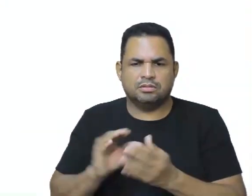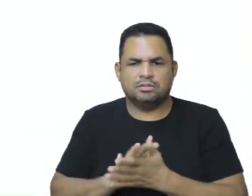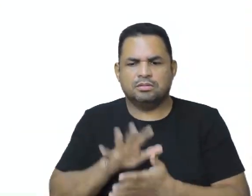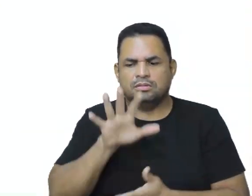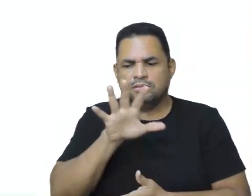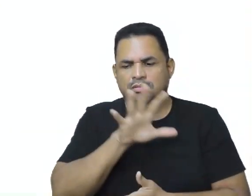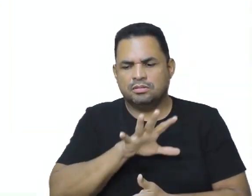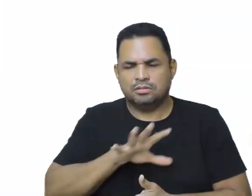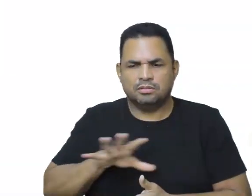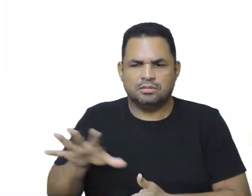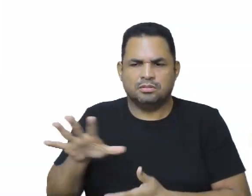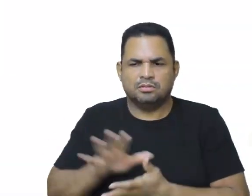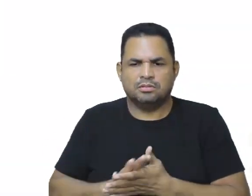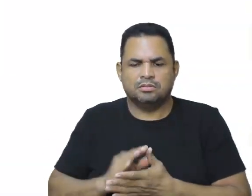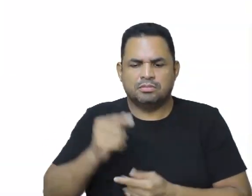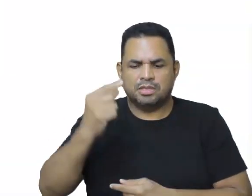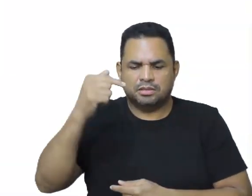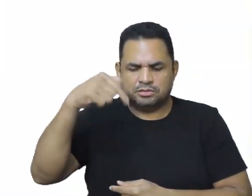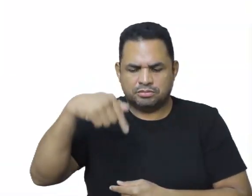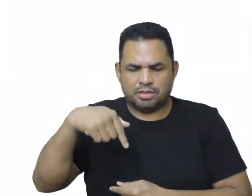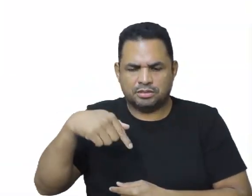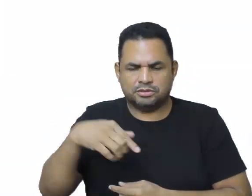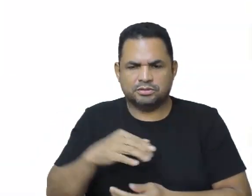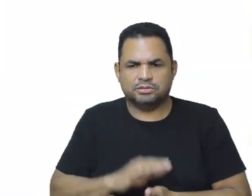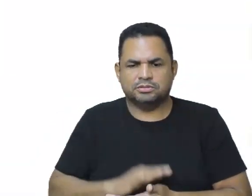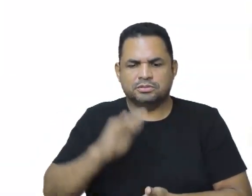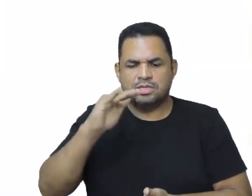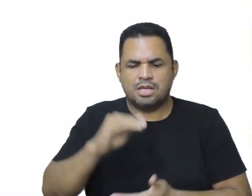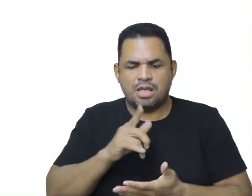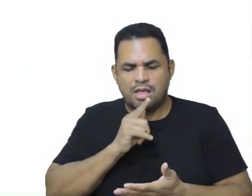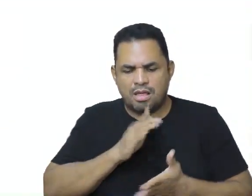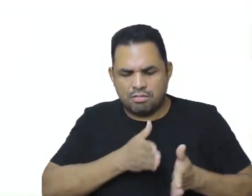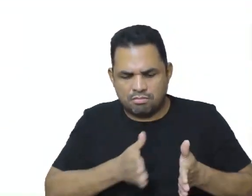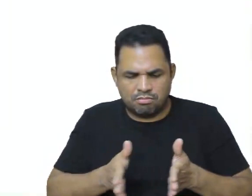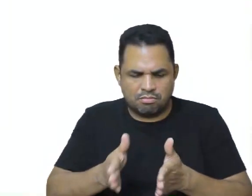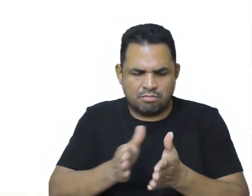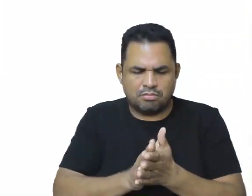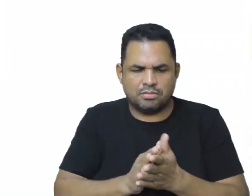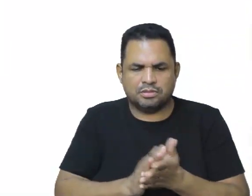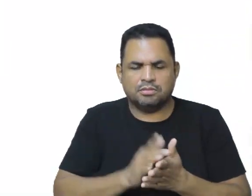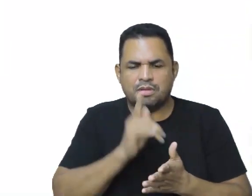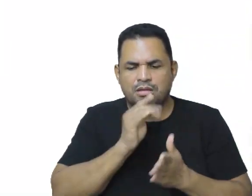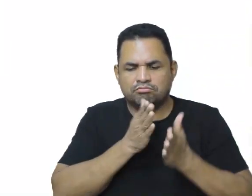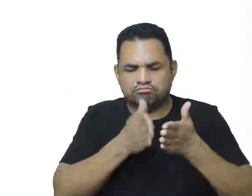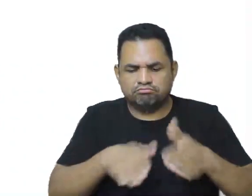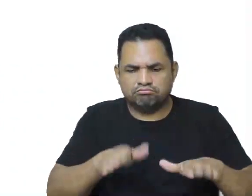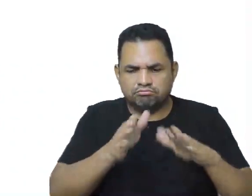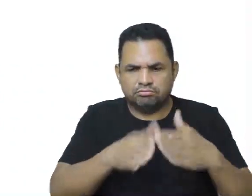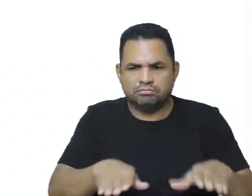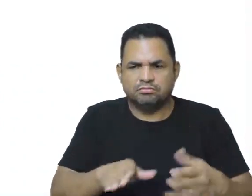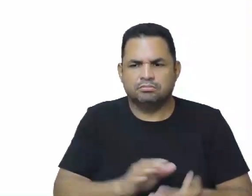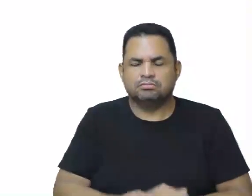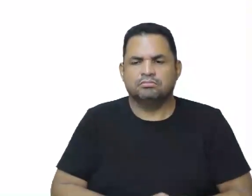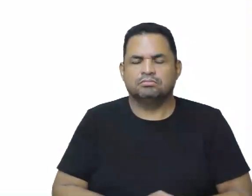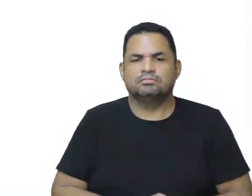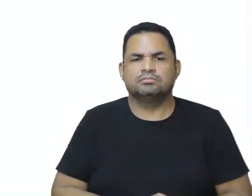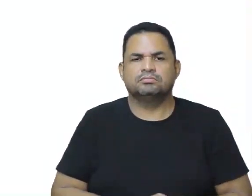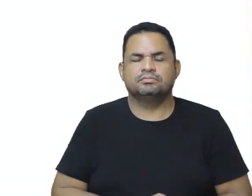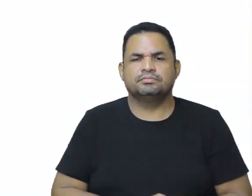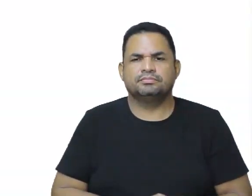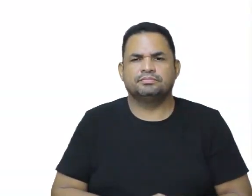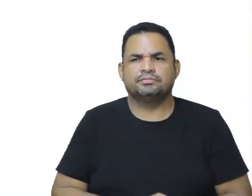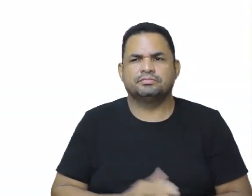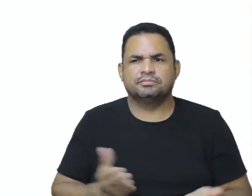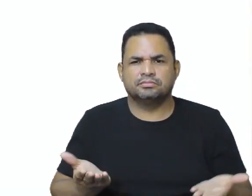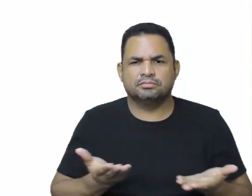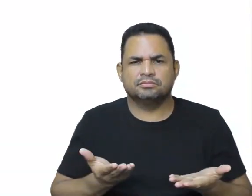menor altitude, muitas das vezes rios ou até mesmo os oceanos e mares. Beleza? Então,